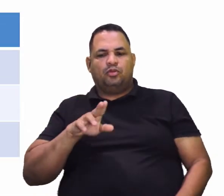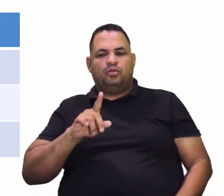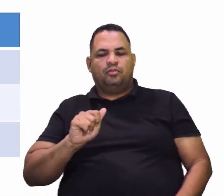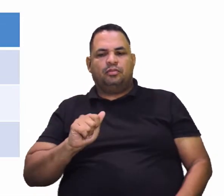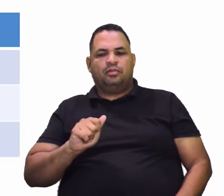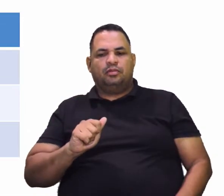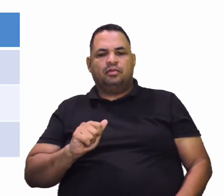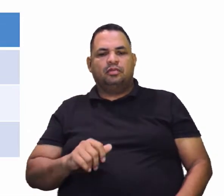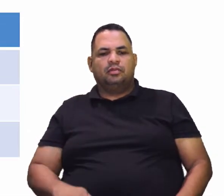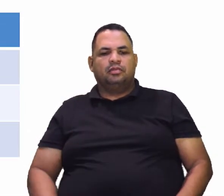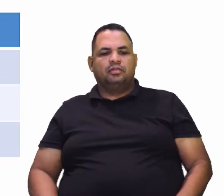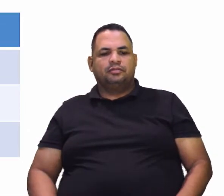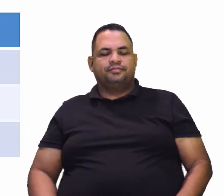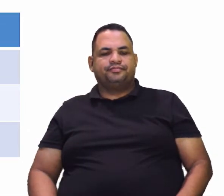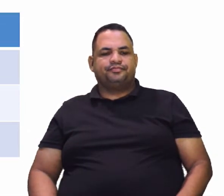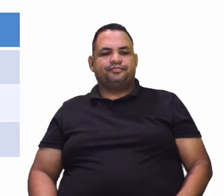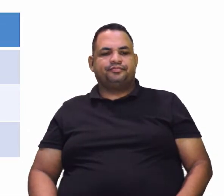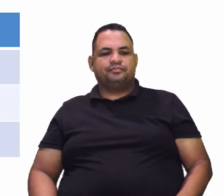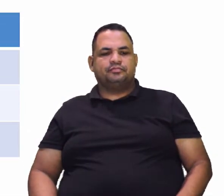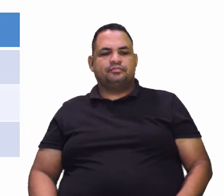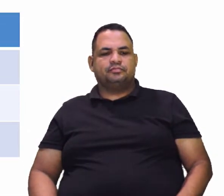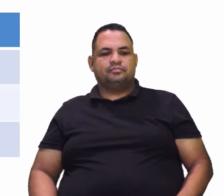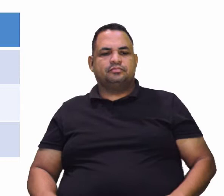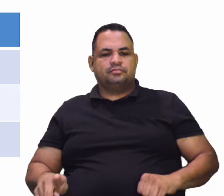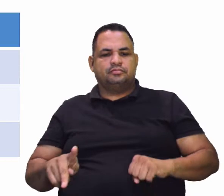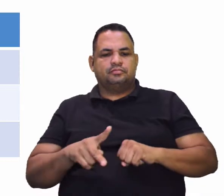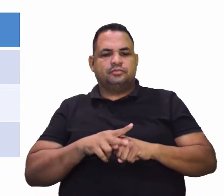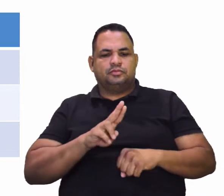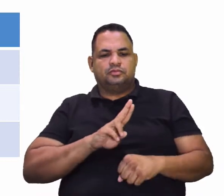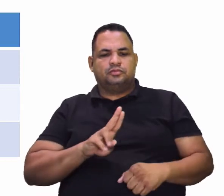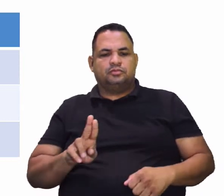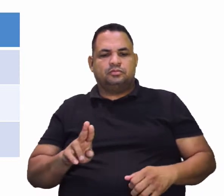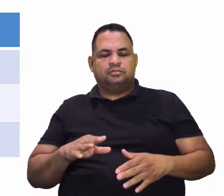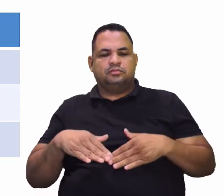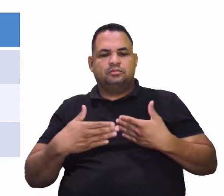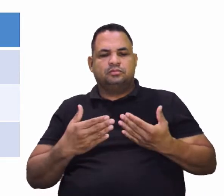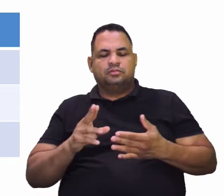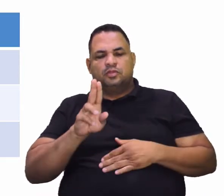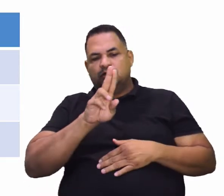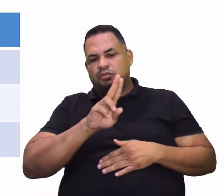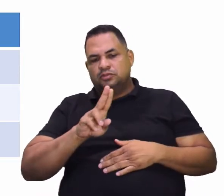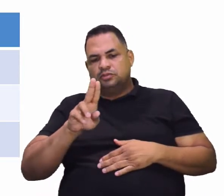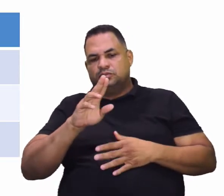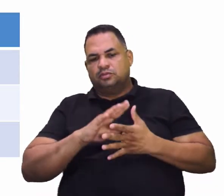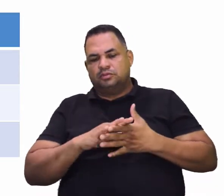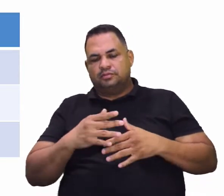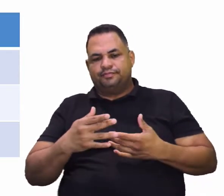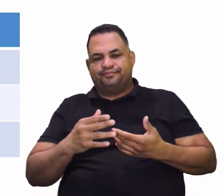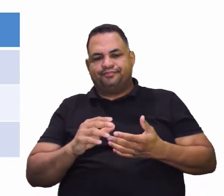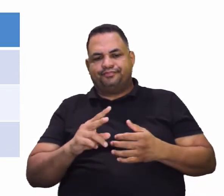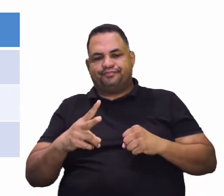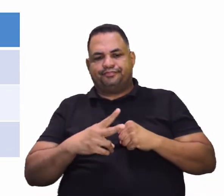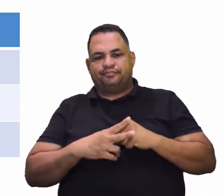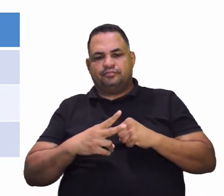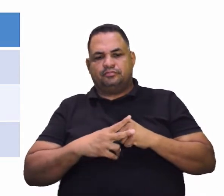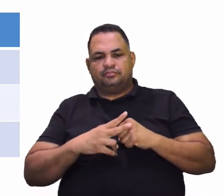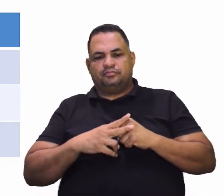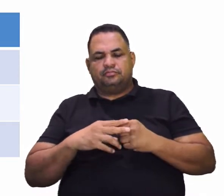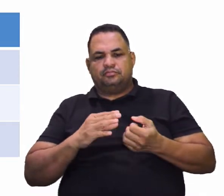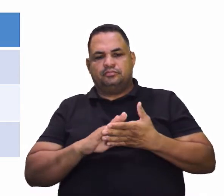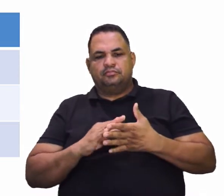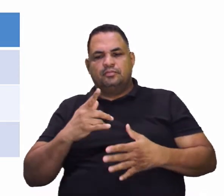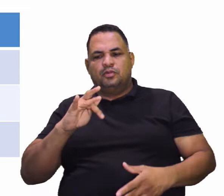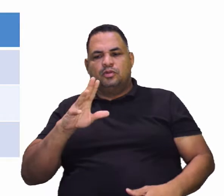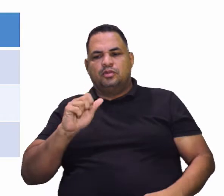único que é usado com eu, somente. O are, ele é usado no plural, é o verbo to be do plural, só